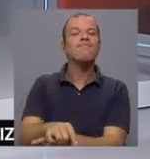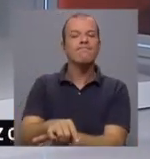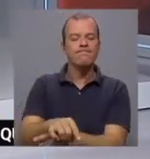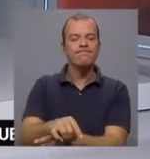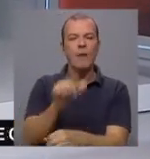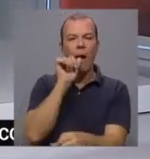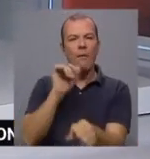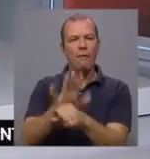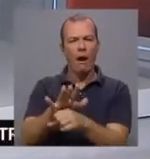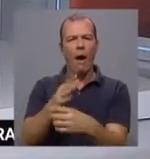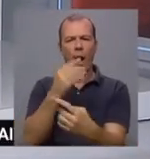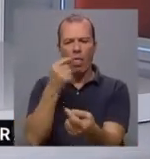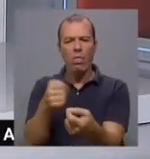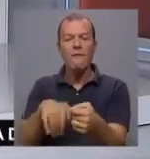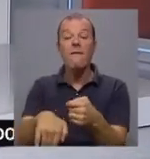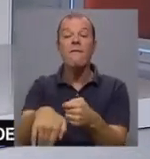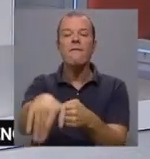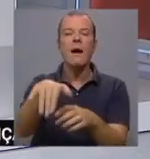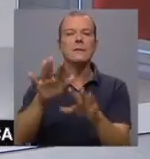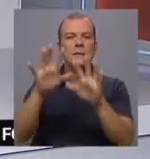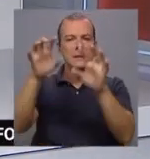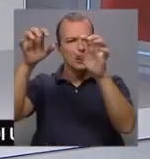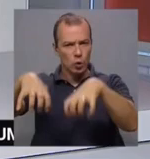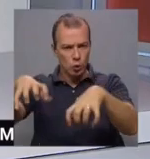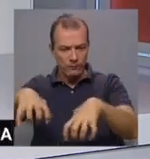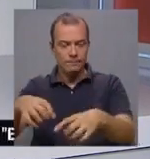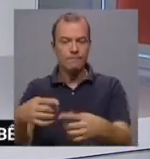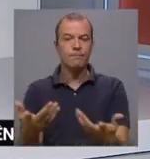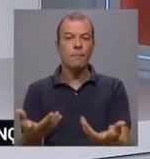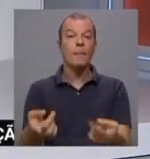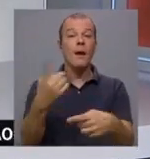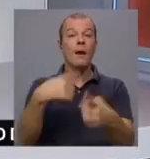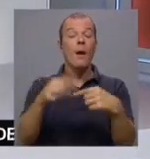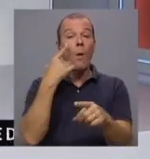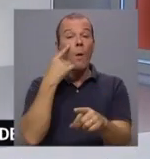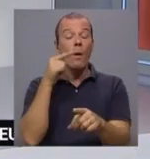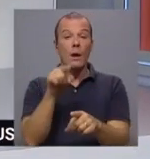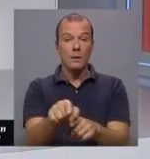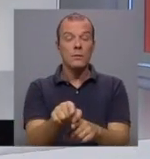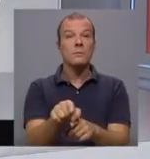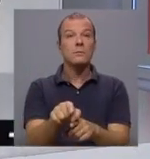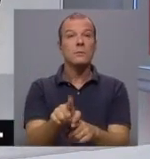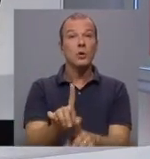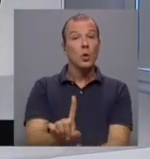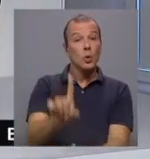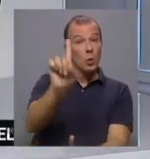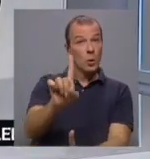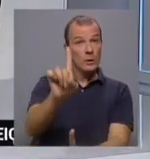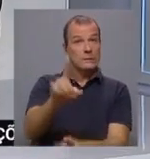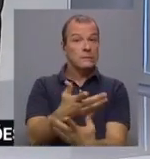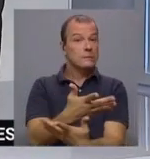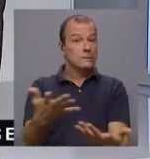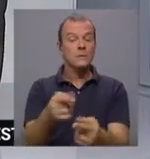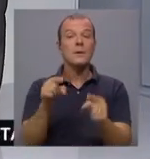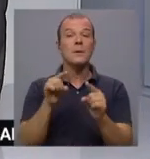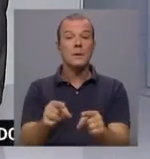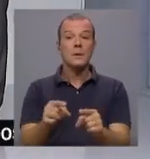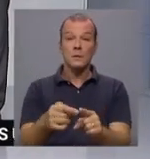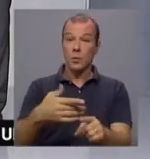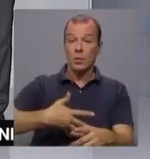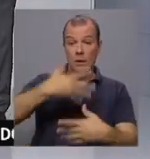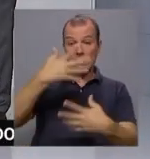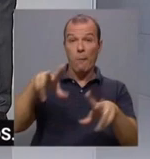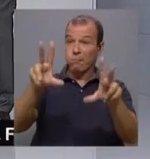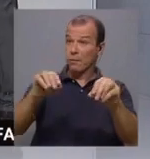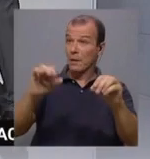ondulação frontal com precipitação. Olhando para a região norte, então temos um dia de céu pouco nublado